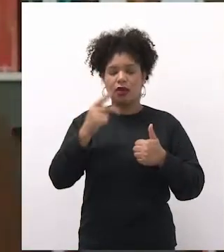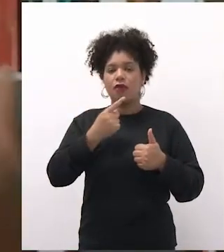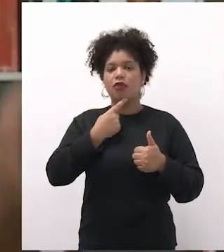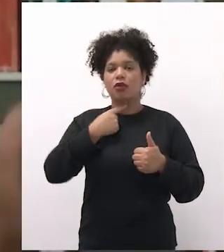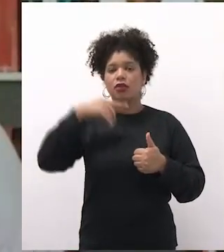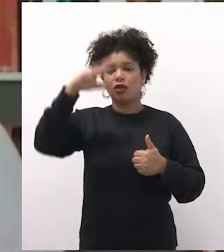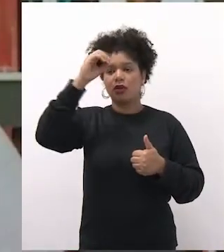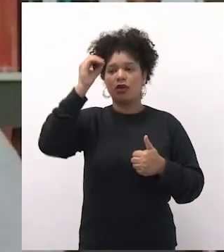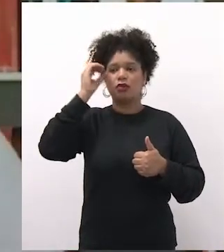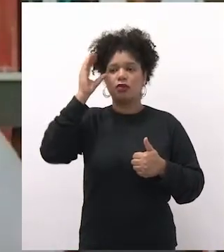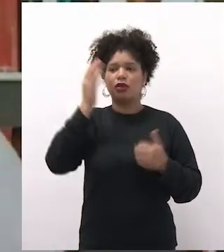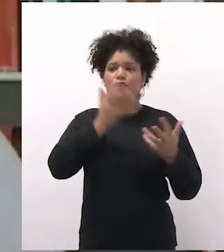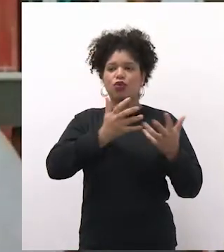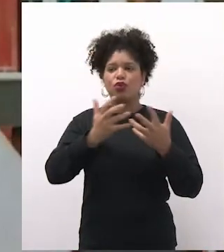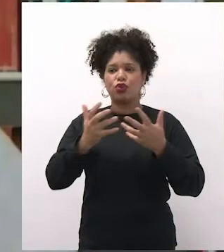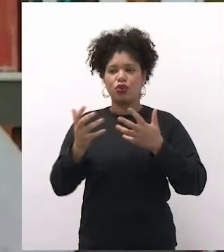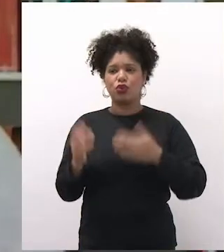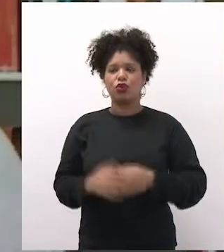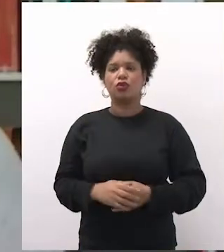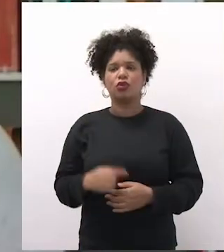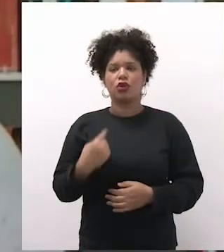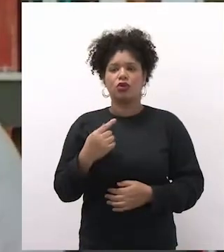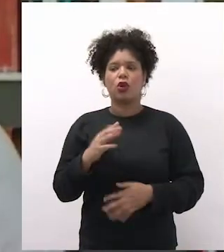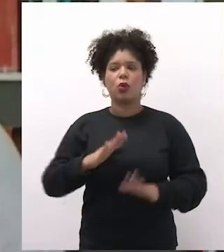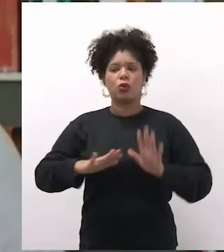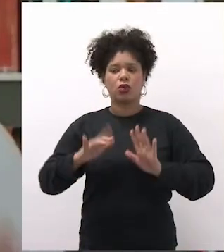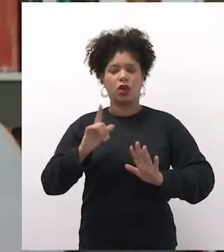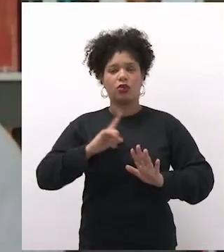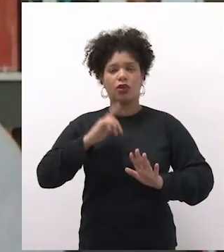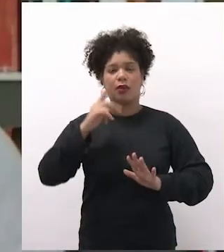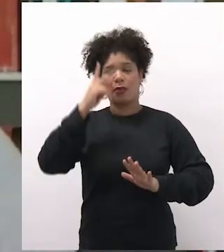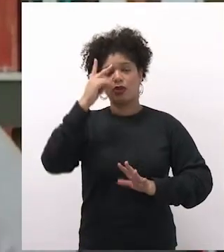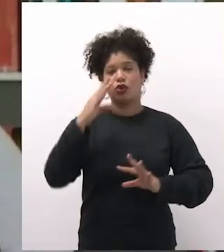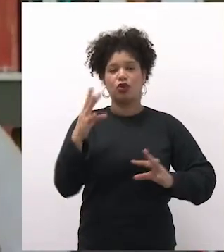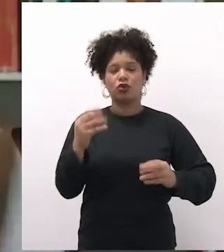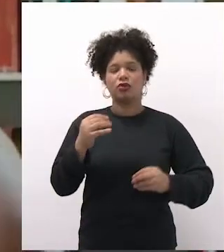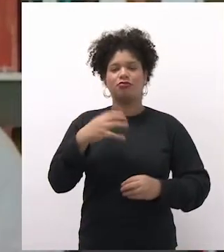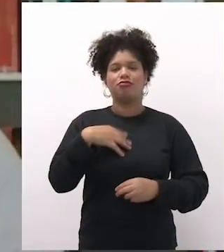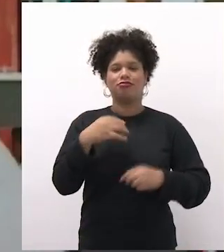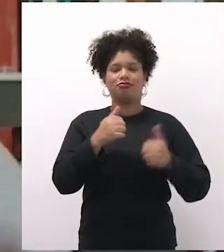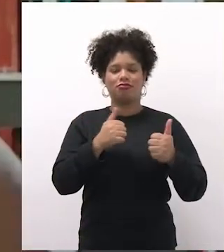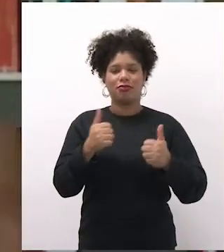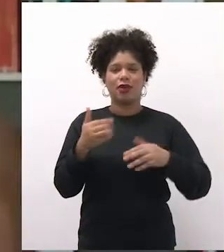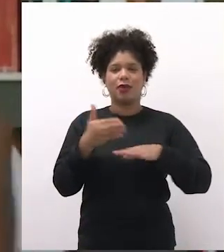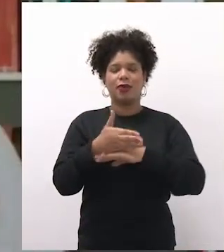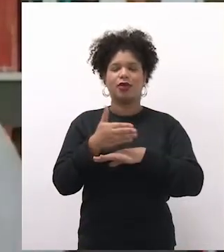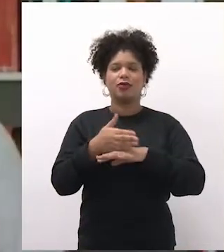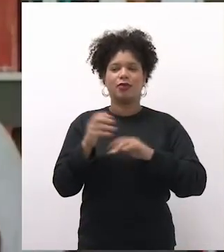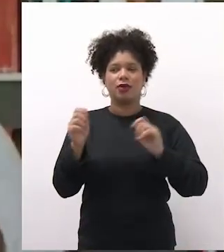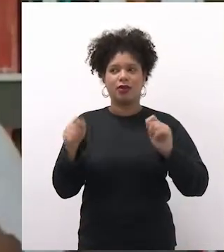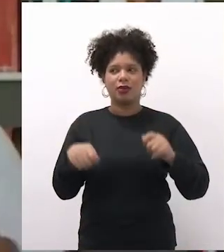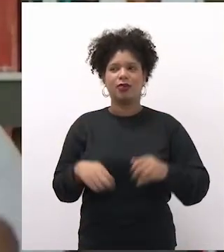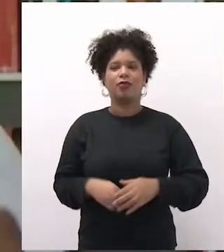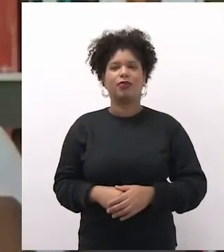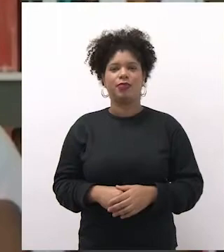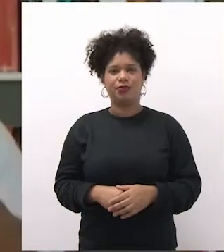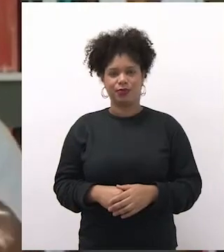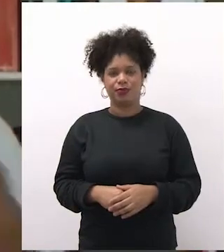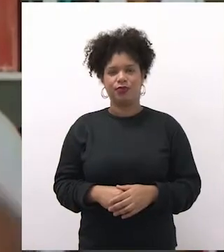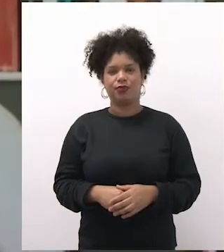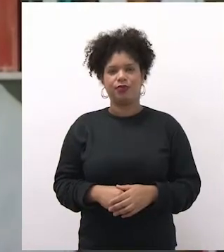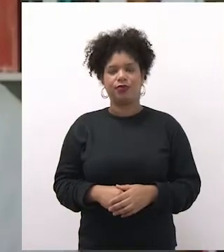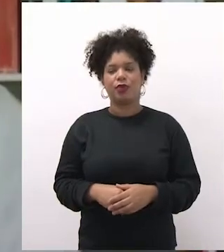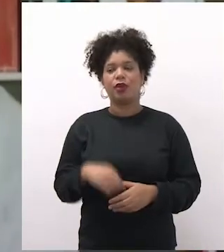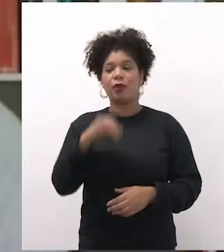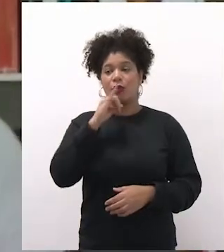aprender. Então, a gente sempre tem esse cuidado de fazer com que as pessoas se sintam bem, elas participem. Elas, por exemplo,